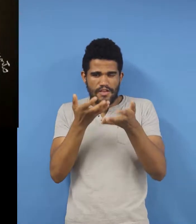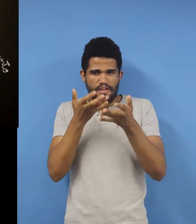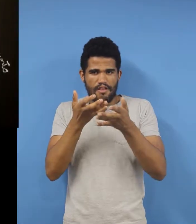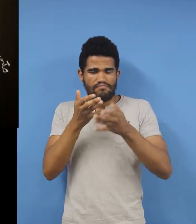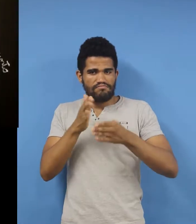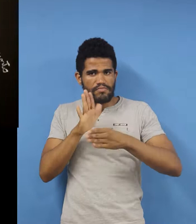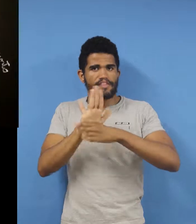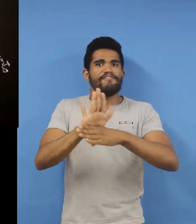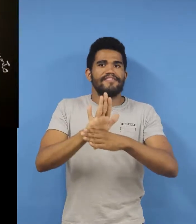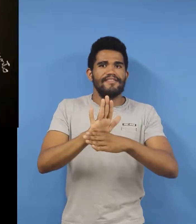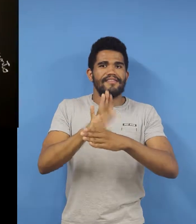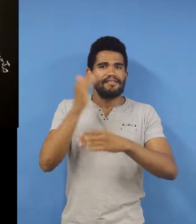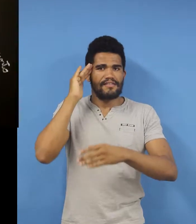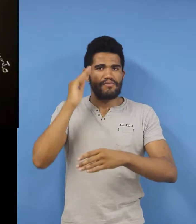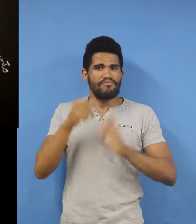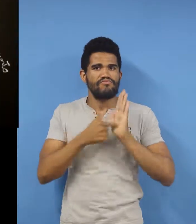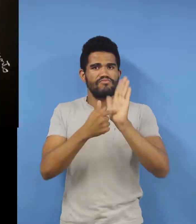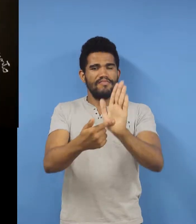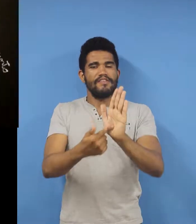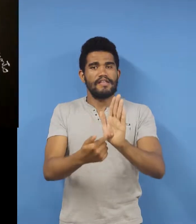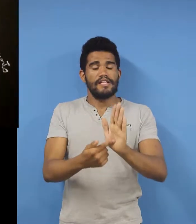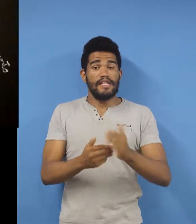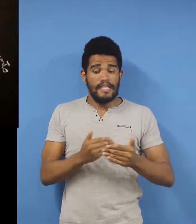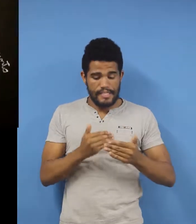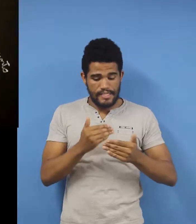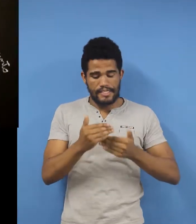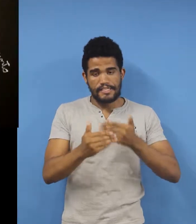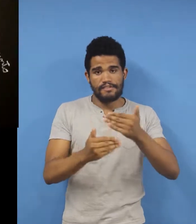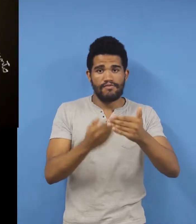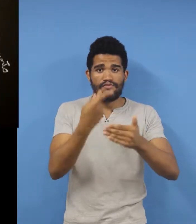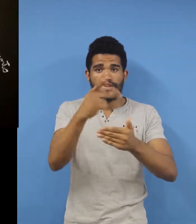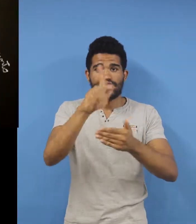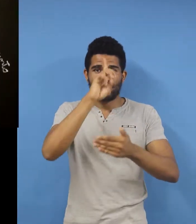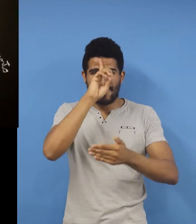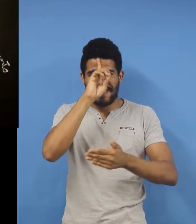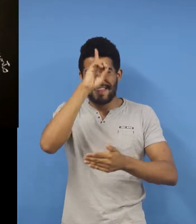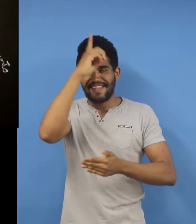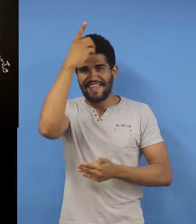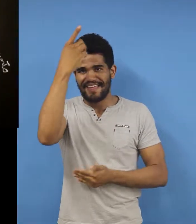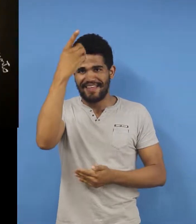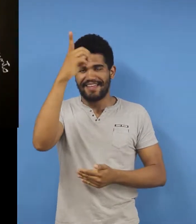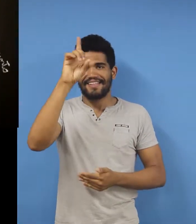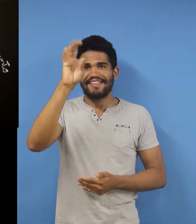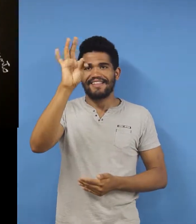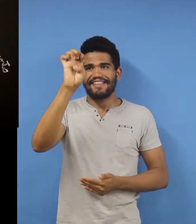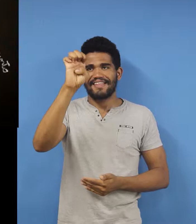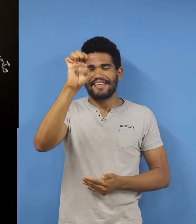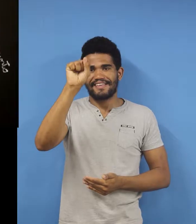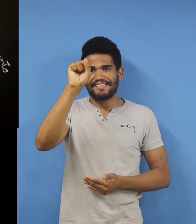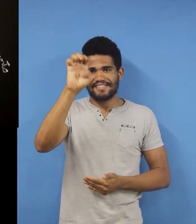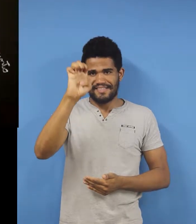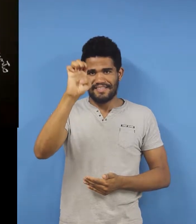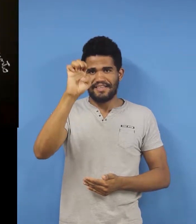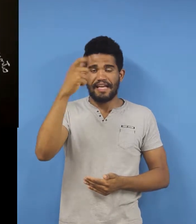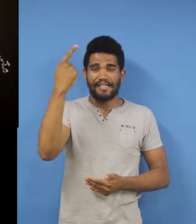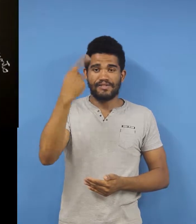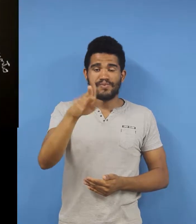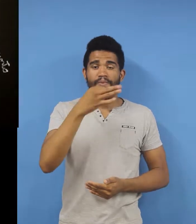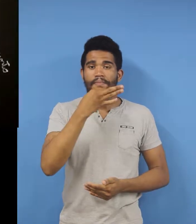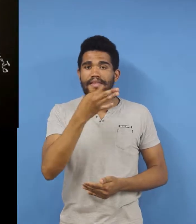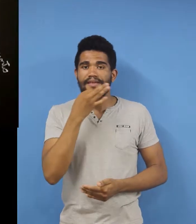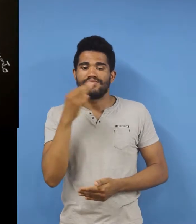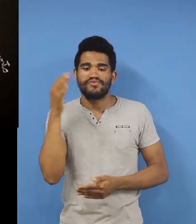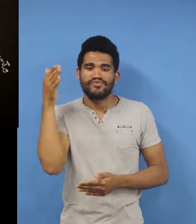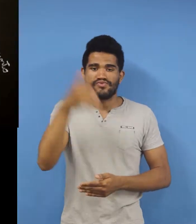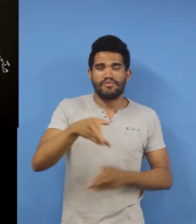O seu ponto de vista, a sua opinião. Porque é no desenvolvimento, presta atenção na palavra, desenvolver a